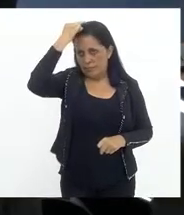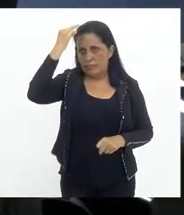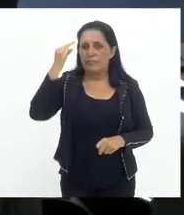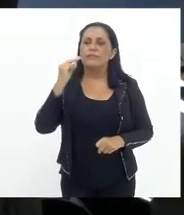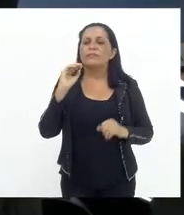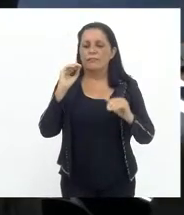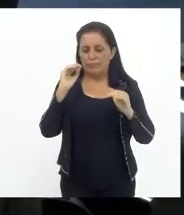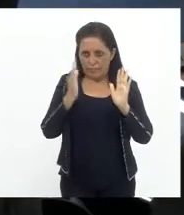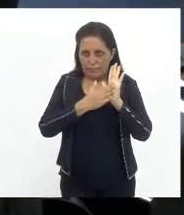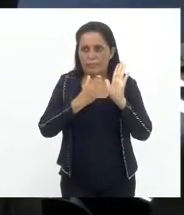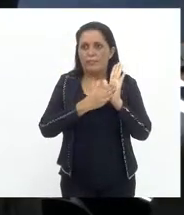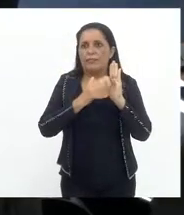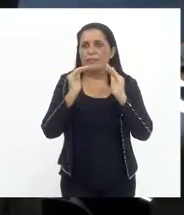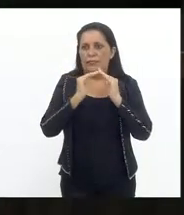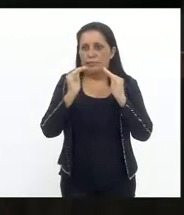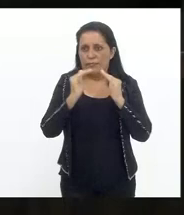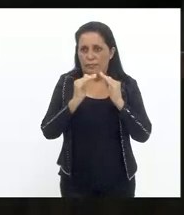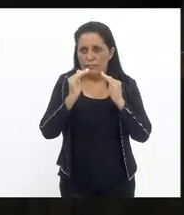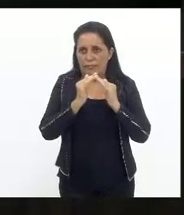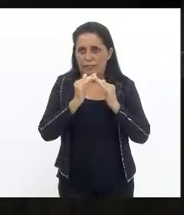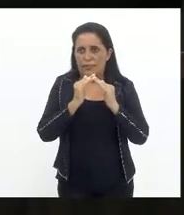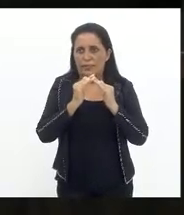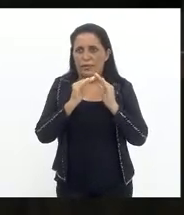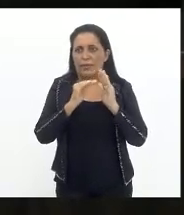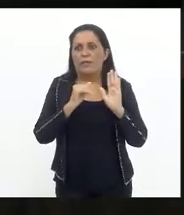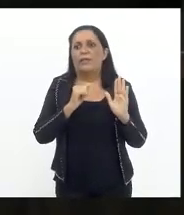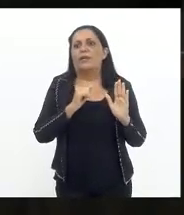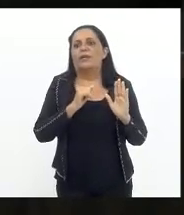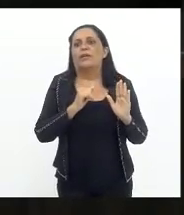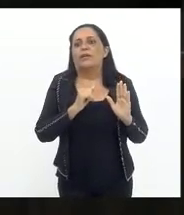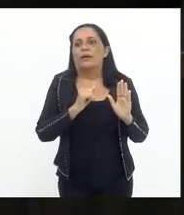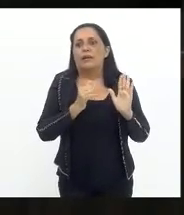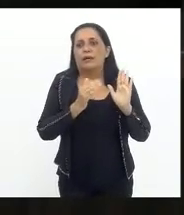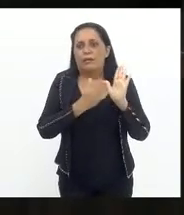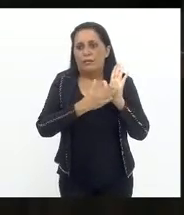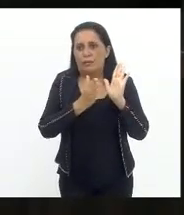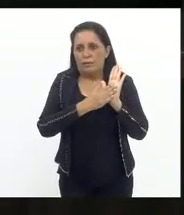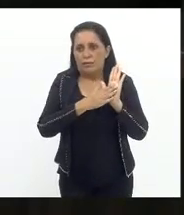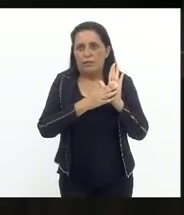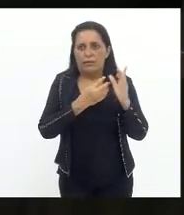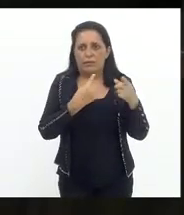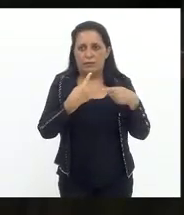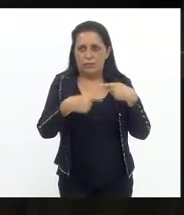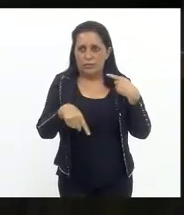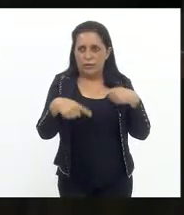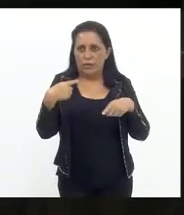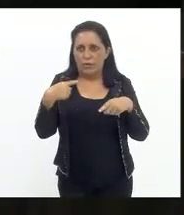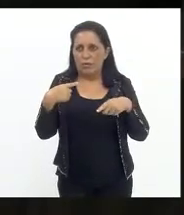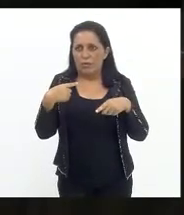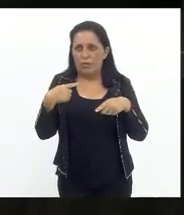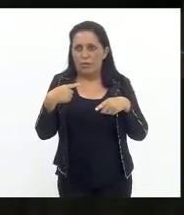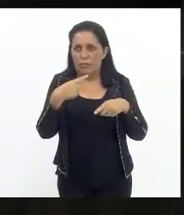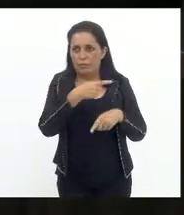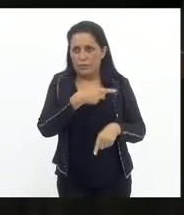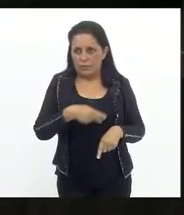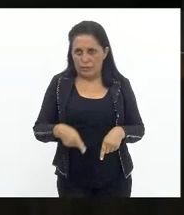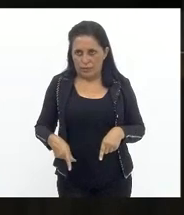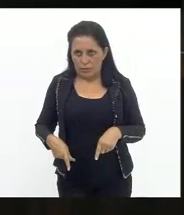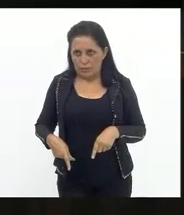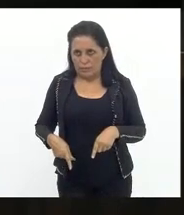Parecer favorável. Os pareceres emitidos em discussão. Discutir, presidente. Presidente. Olha